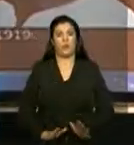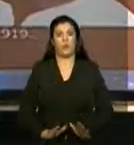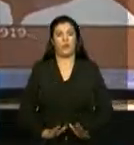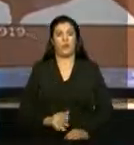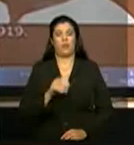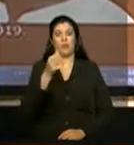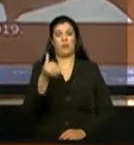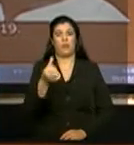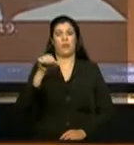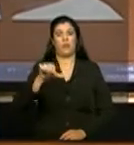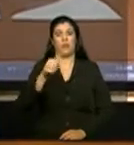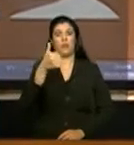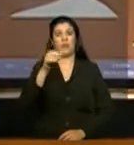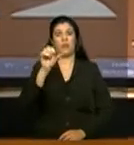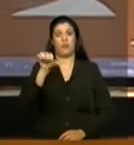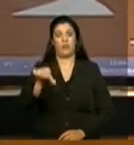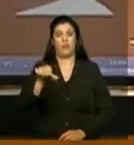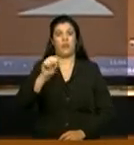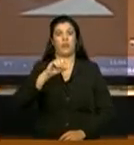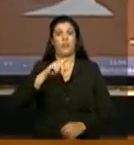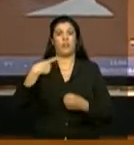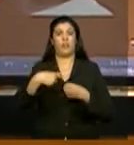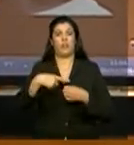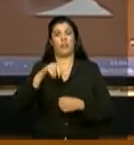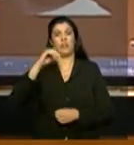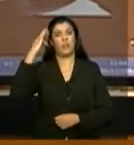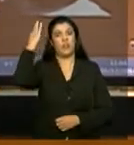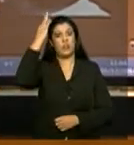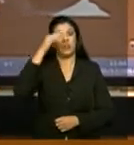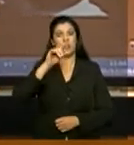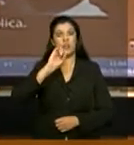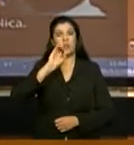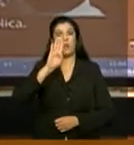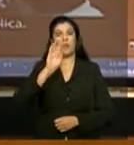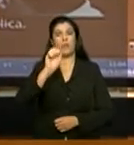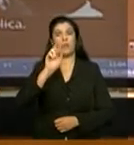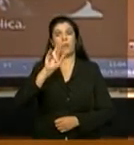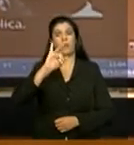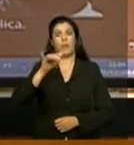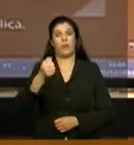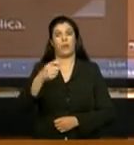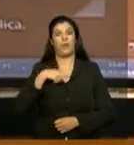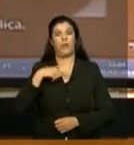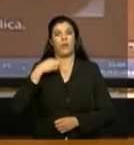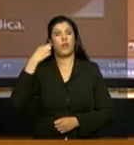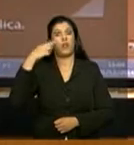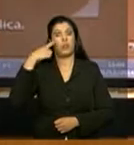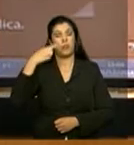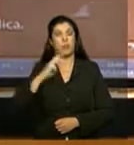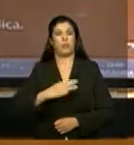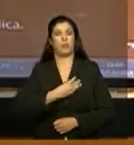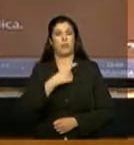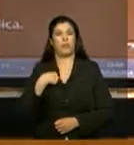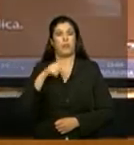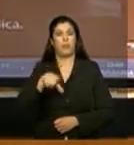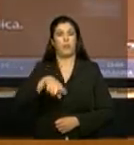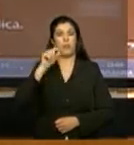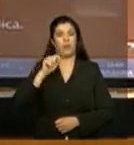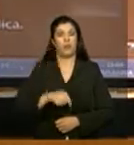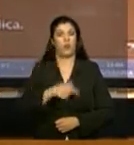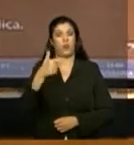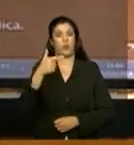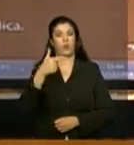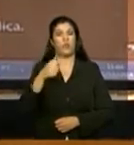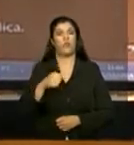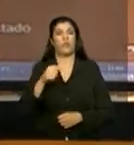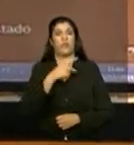1919 foi deputado secretário de estado ministro eleito duas vezes vice presidente da